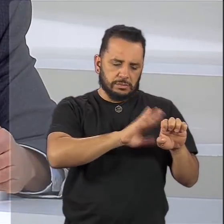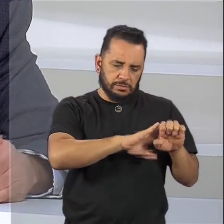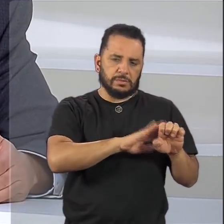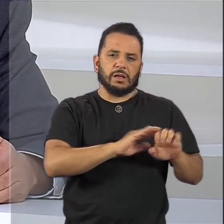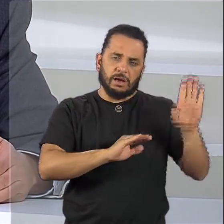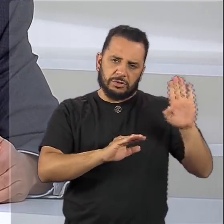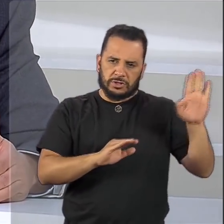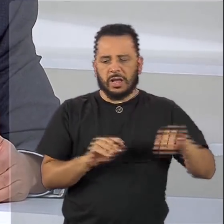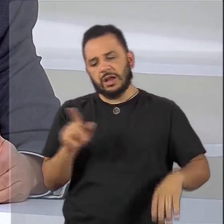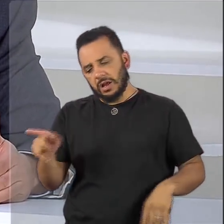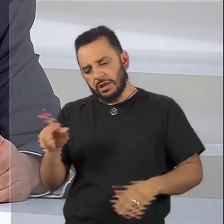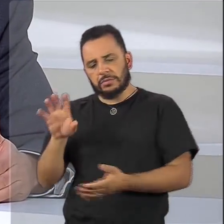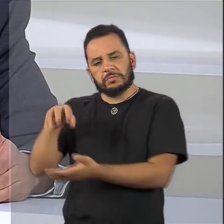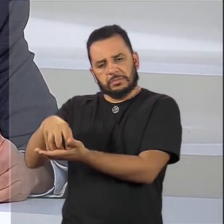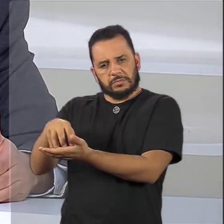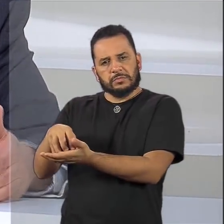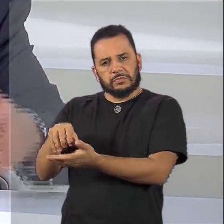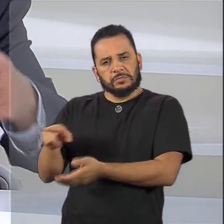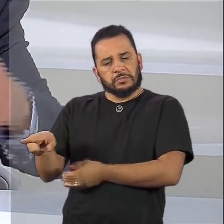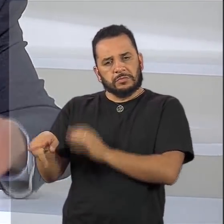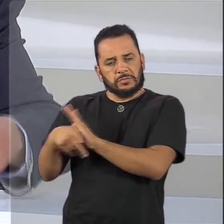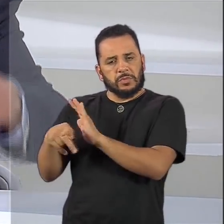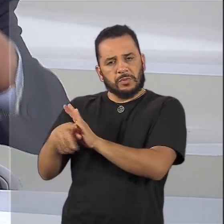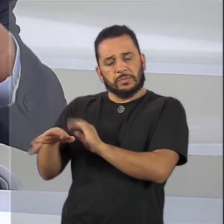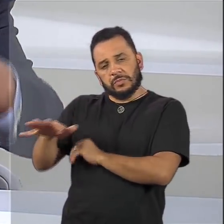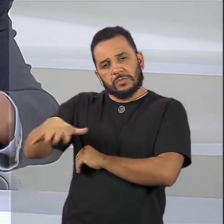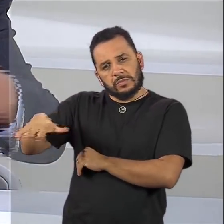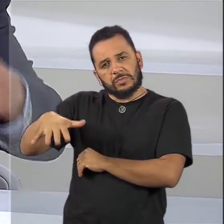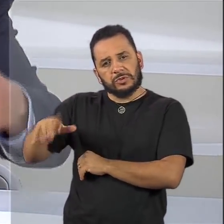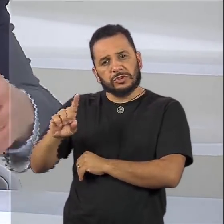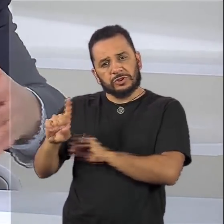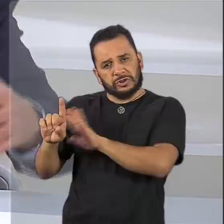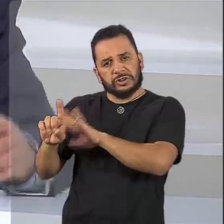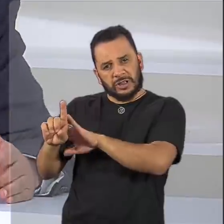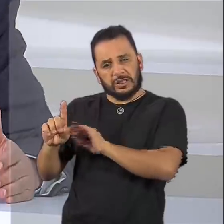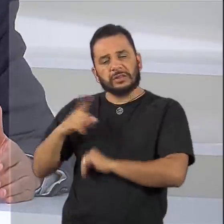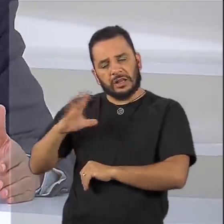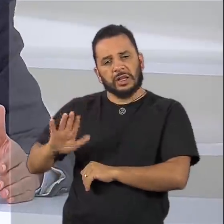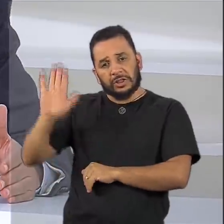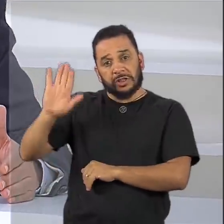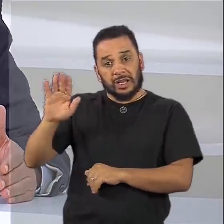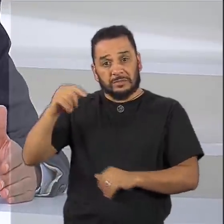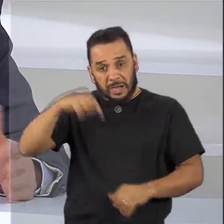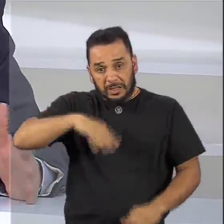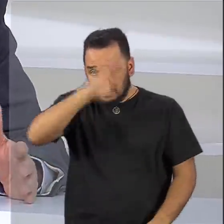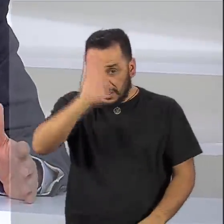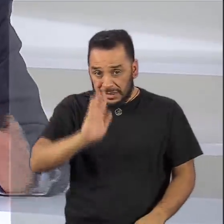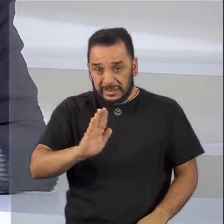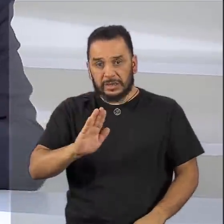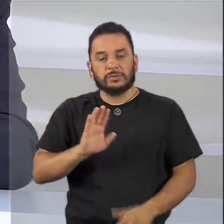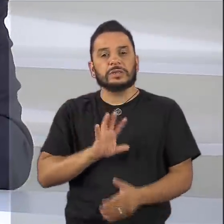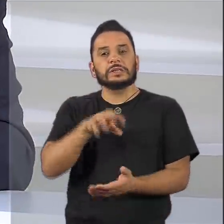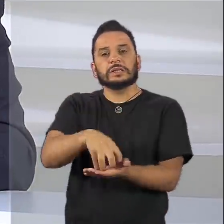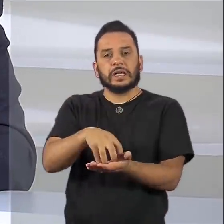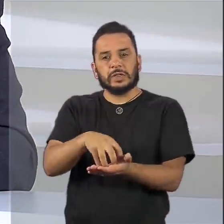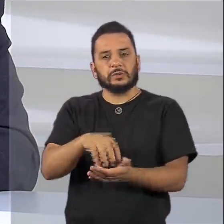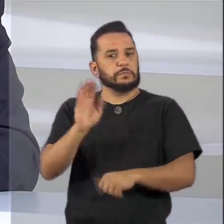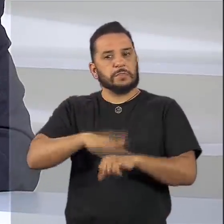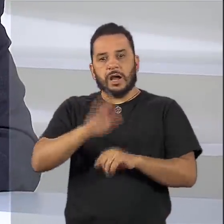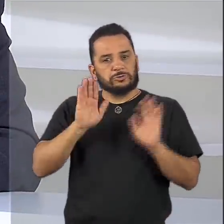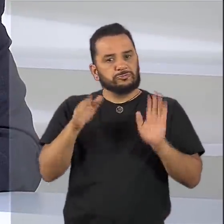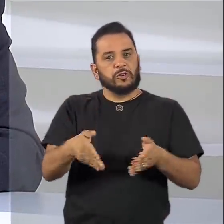é um país de centro e com os partidos que são de centro, para onde o país caminha. Eu não vejo a menor chance de